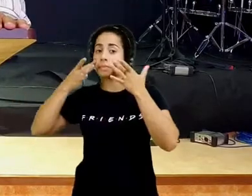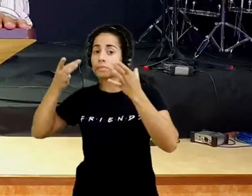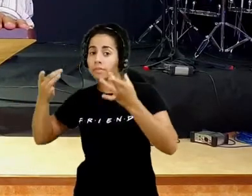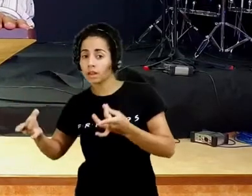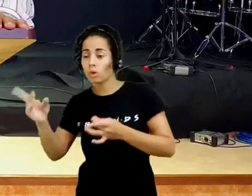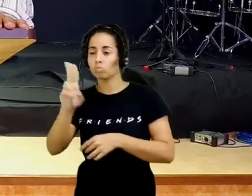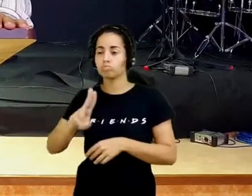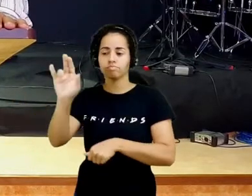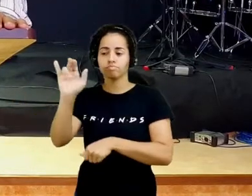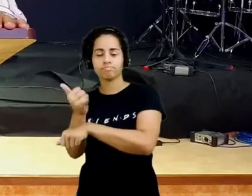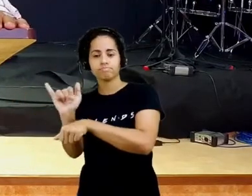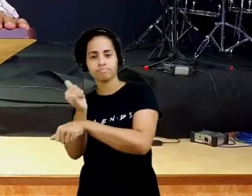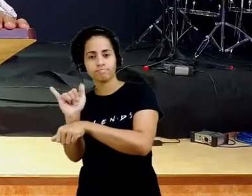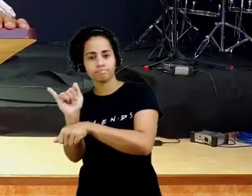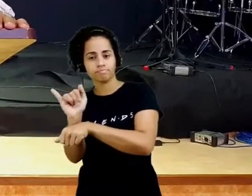do seu celular.